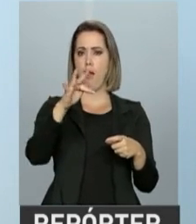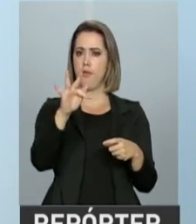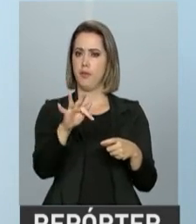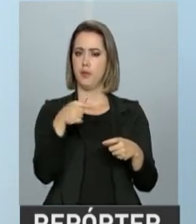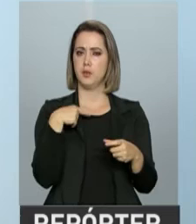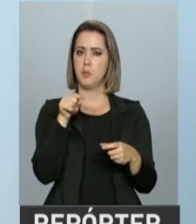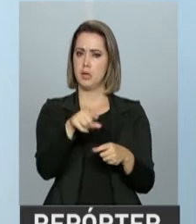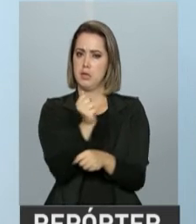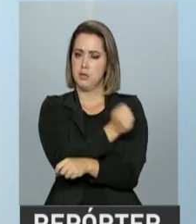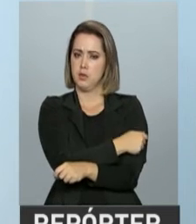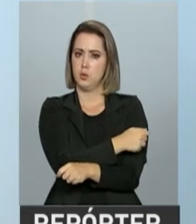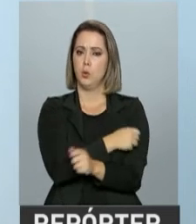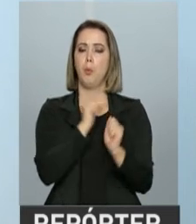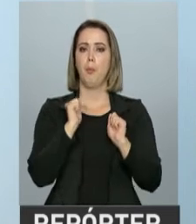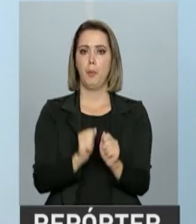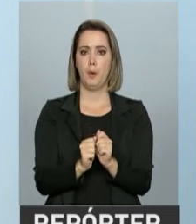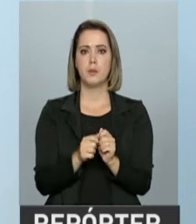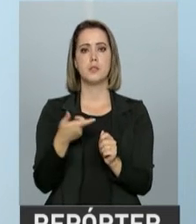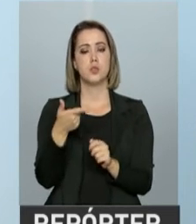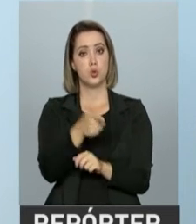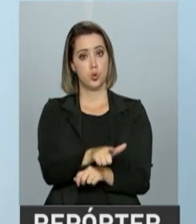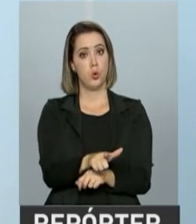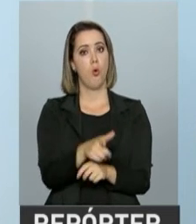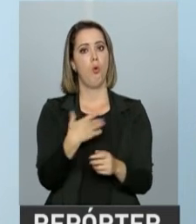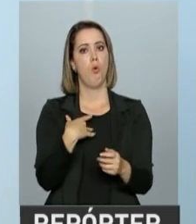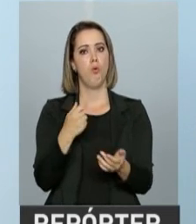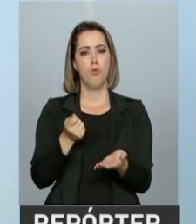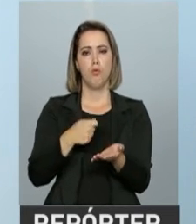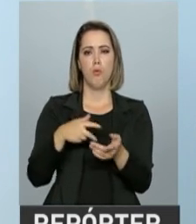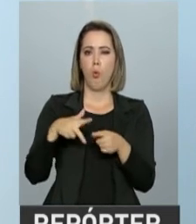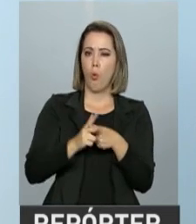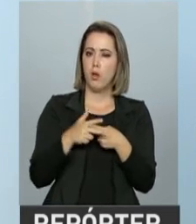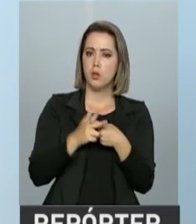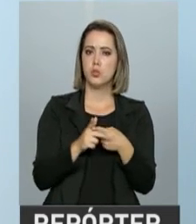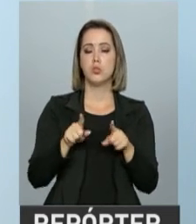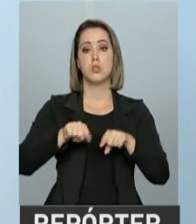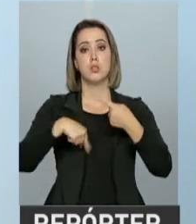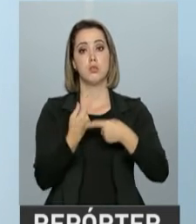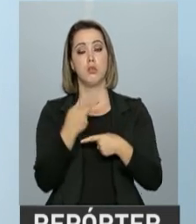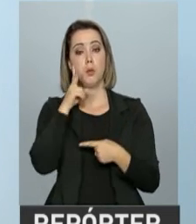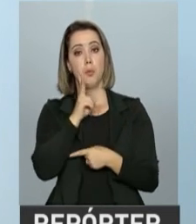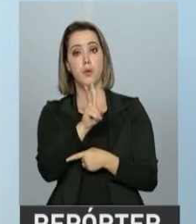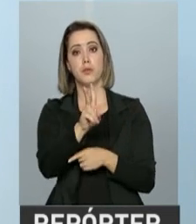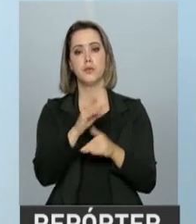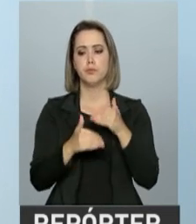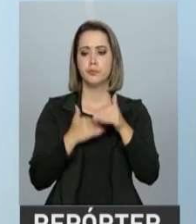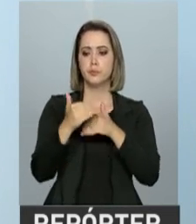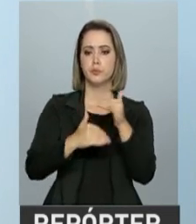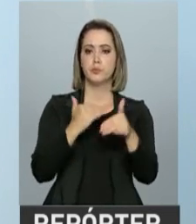que esses alunos possam fazer a retificadora e o acompanhamento dos procedimentos de malha.